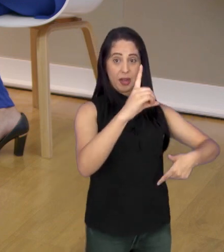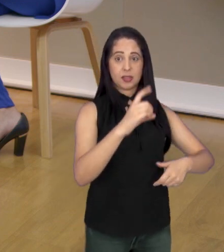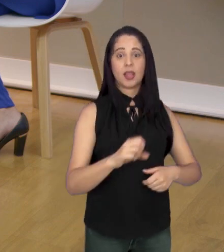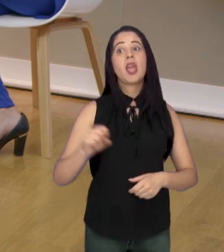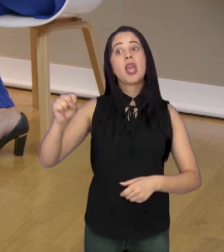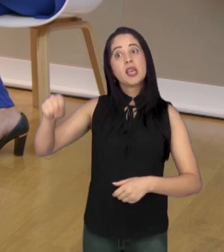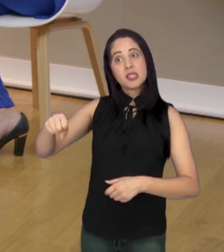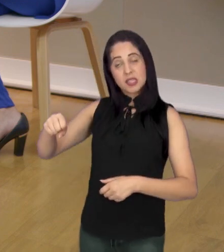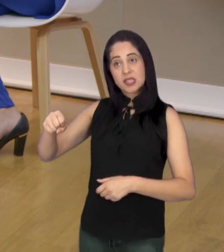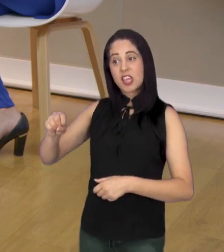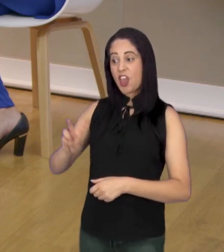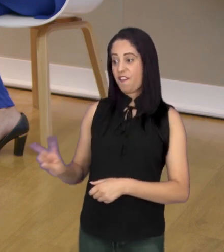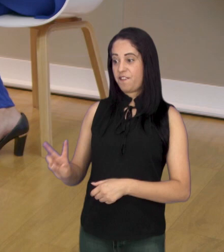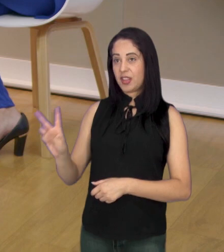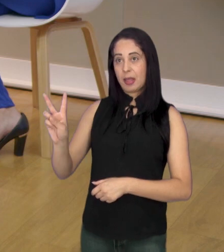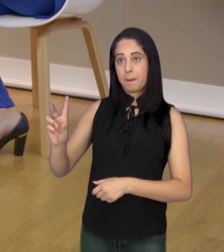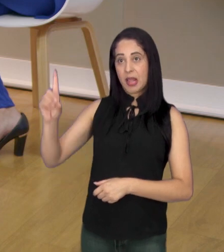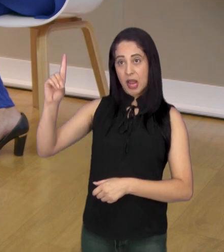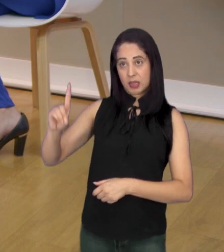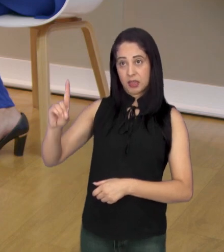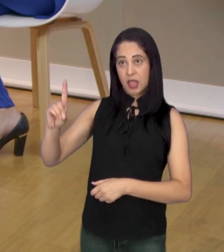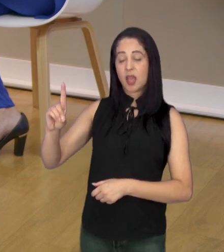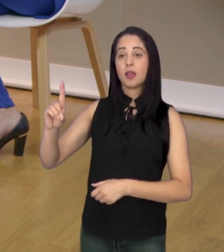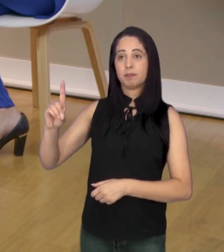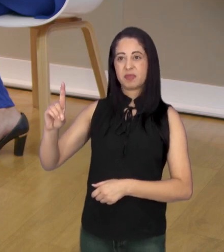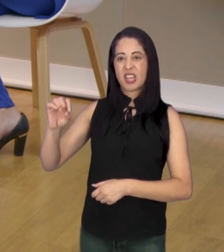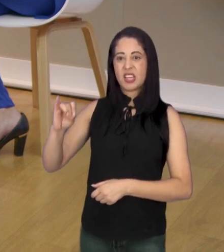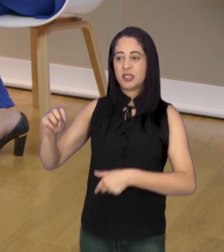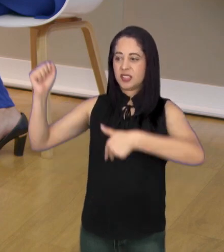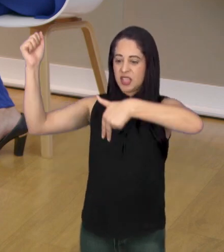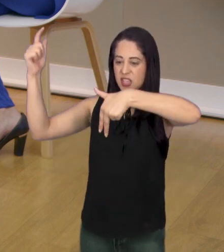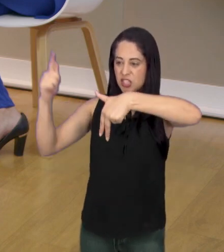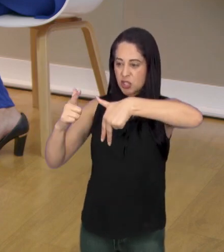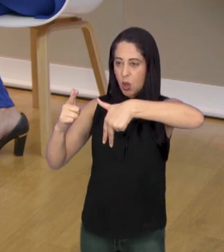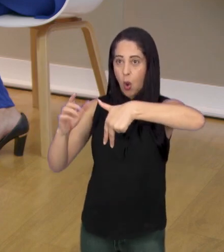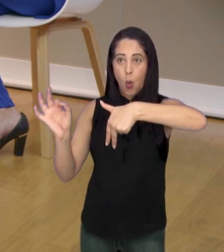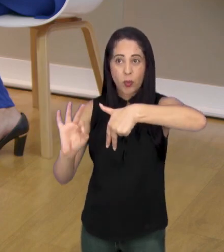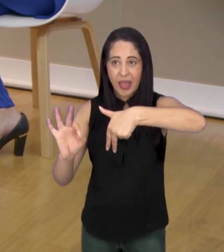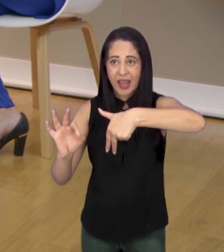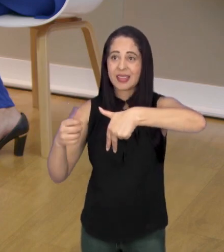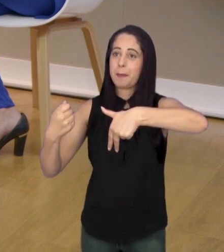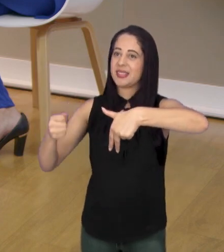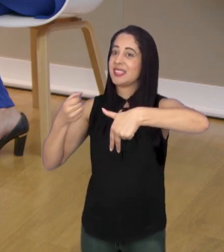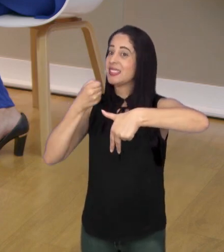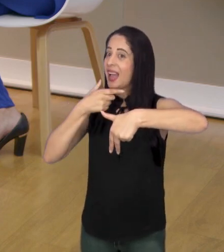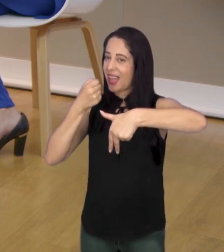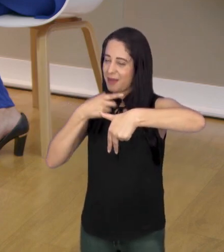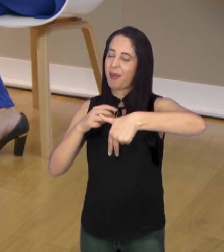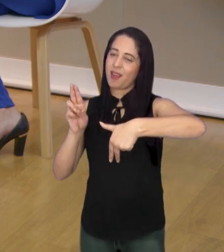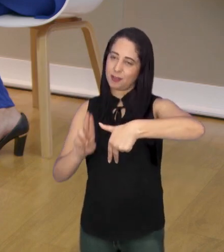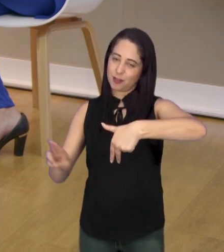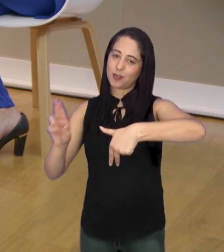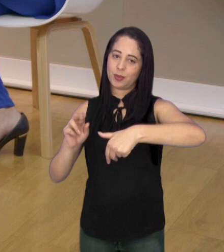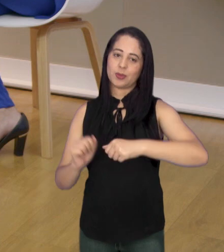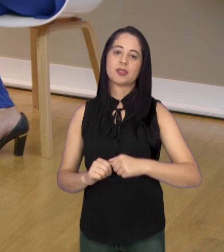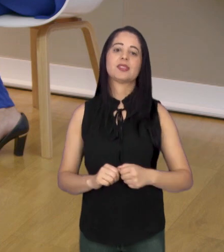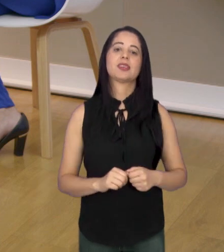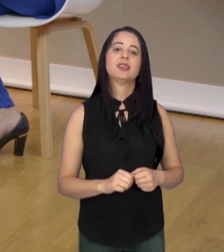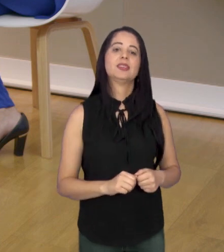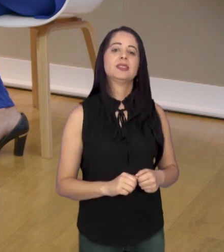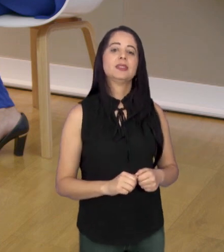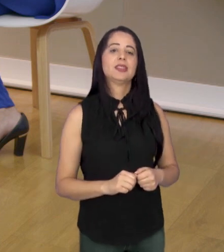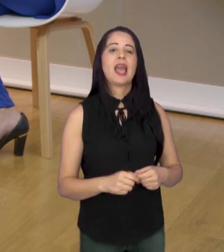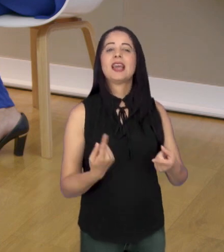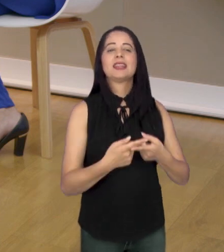Super importante, muito em alta agora a vitamina D, né? Então, É. assim, se a gente não conseguir tomar sol, a gente precisa suplementar essa de fato. Ela faz muita falta no nosso